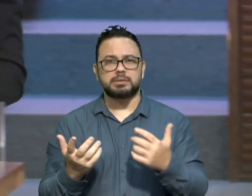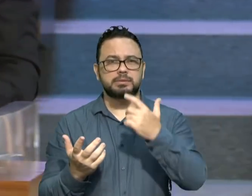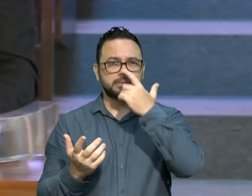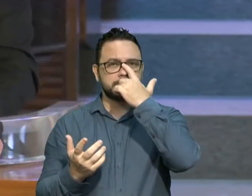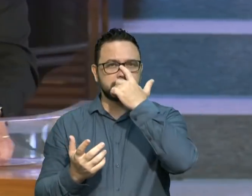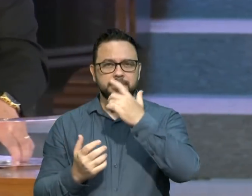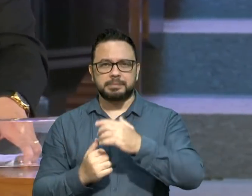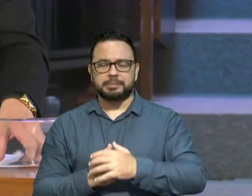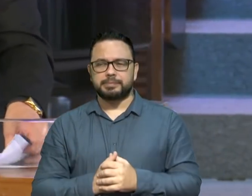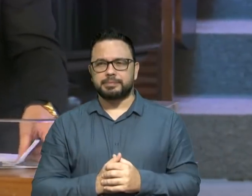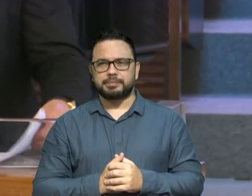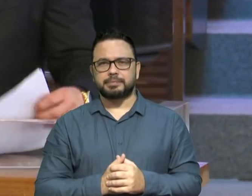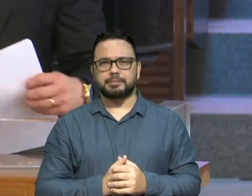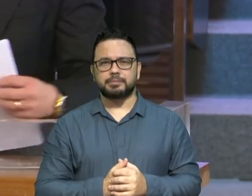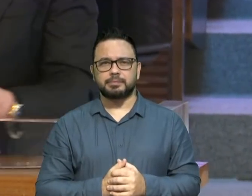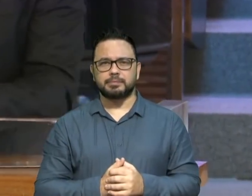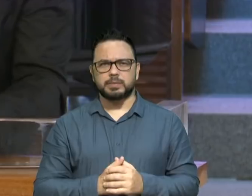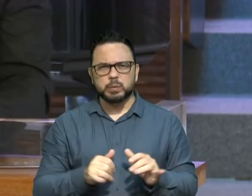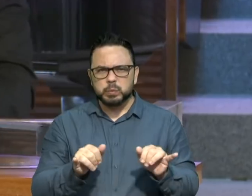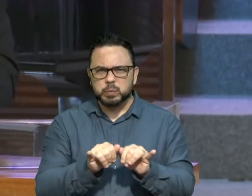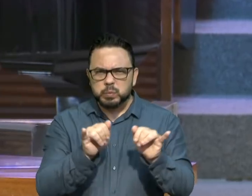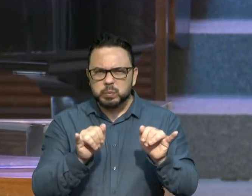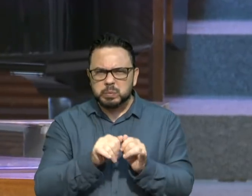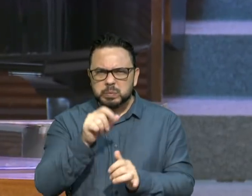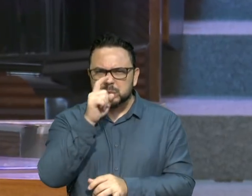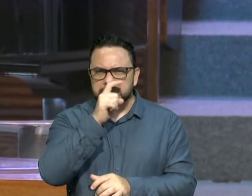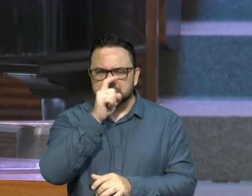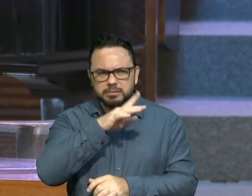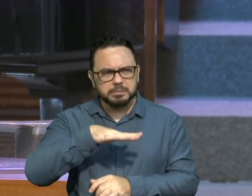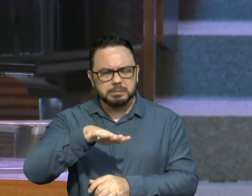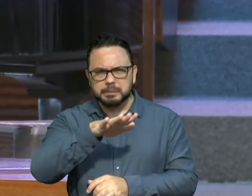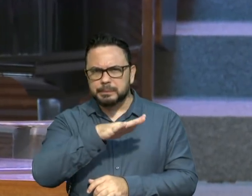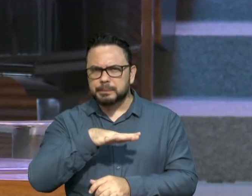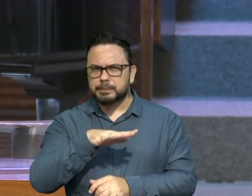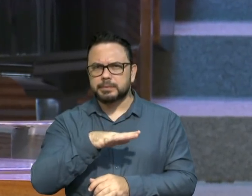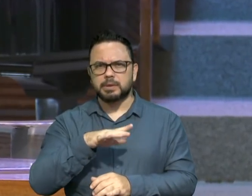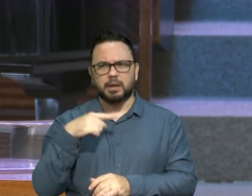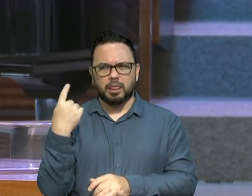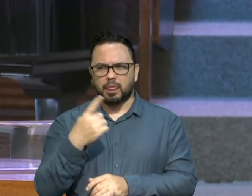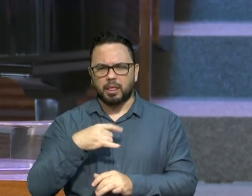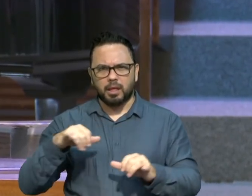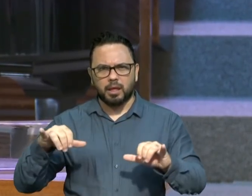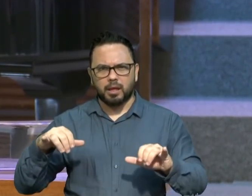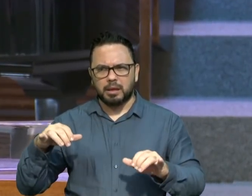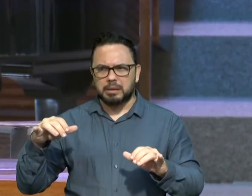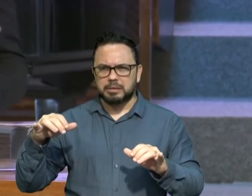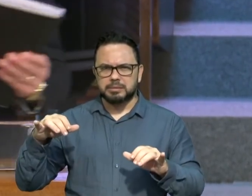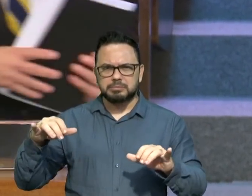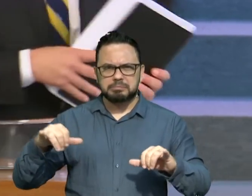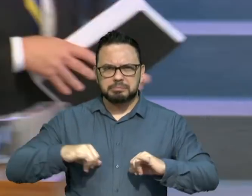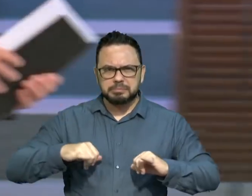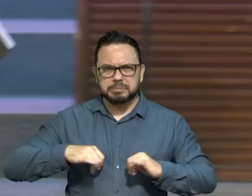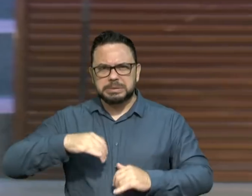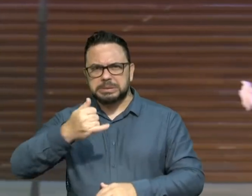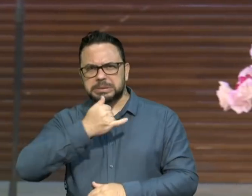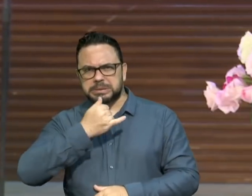E aí é pura mentira tudo é vaidade somos infelizes Miseráveis